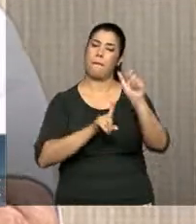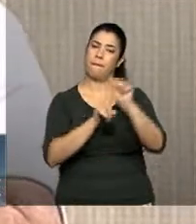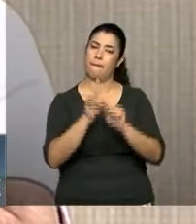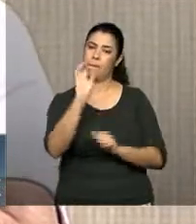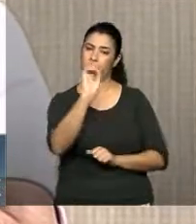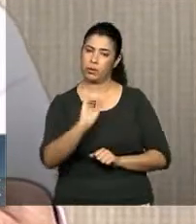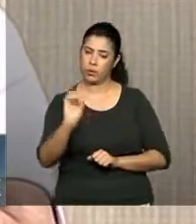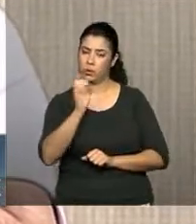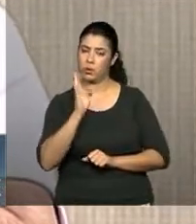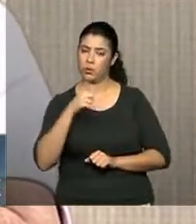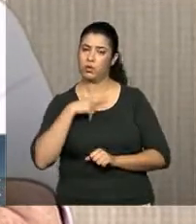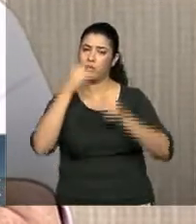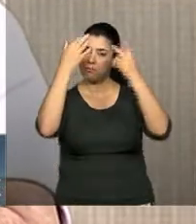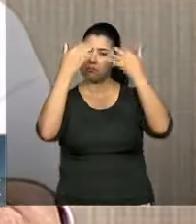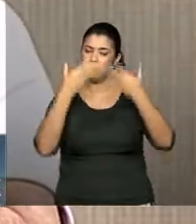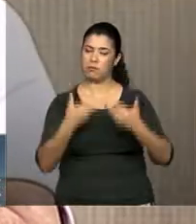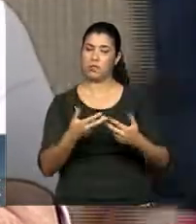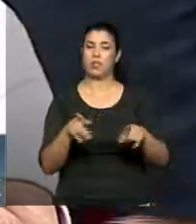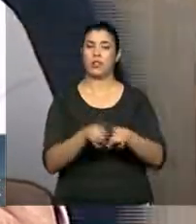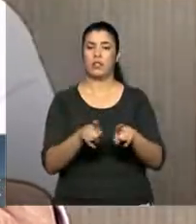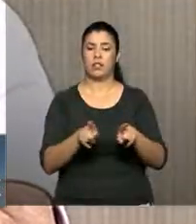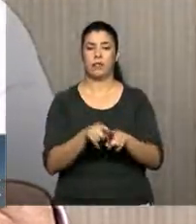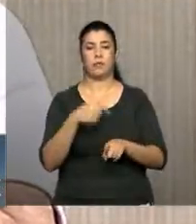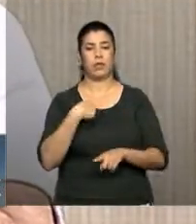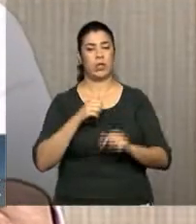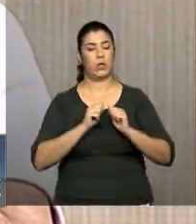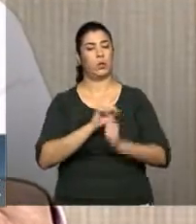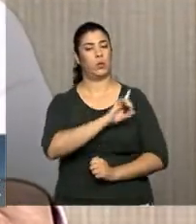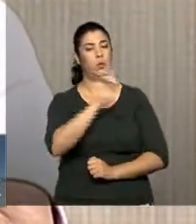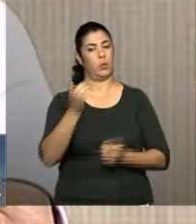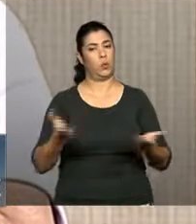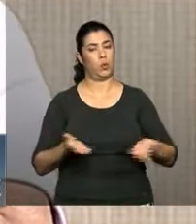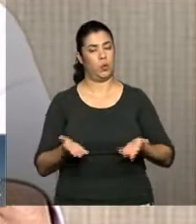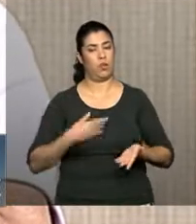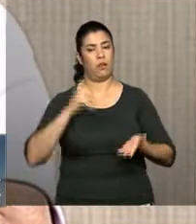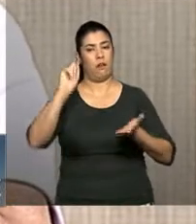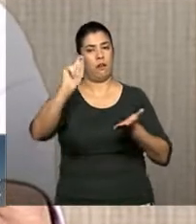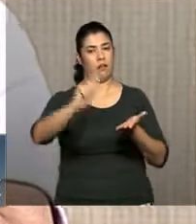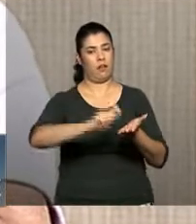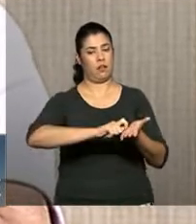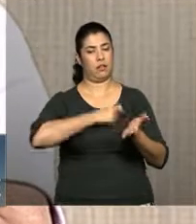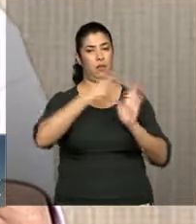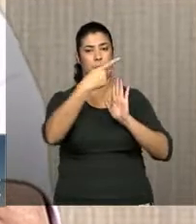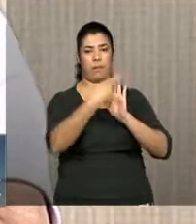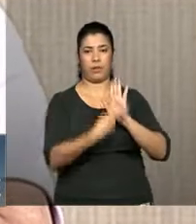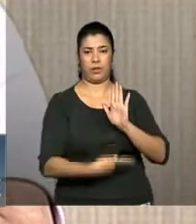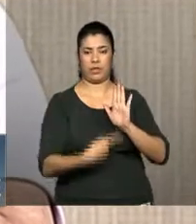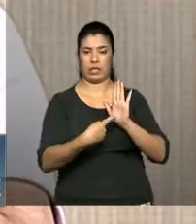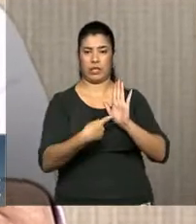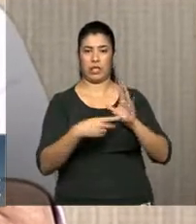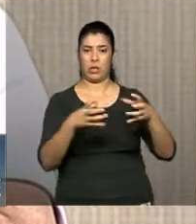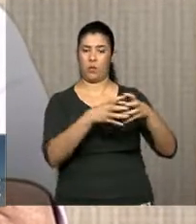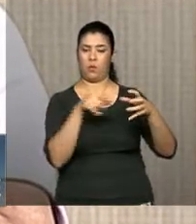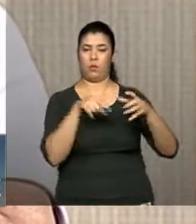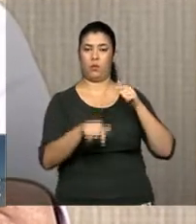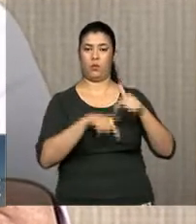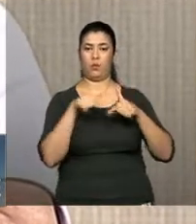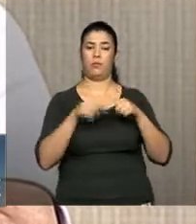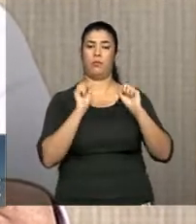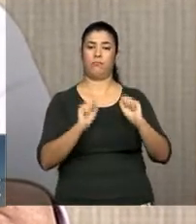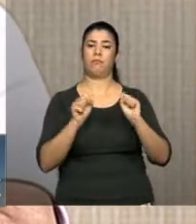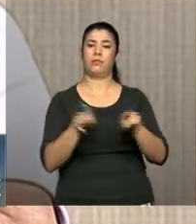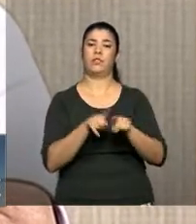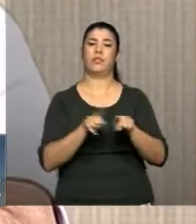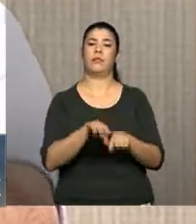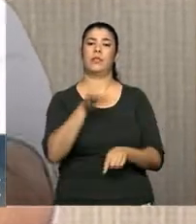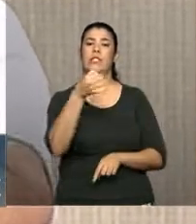miriam colocou e eu estou também no dia de hoje assinando uma portaria constituindo um grupo de trabalho para que em